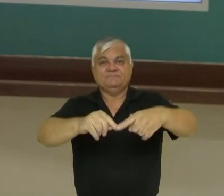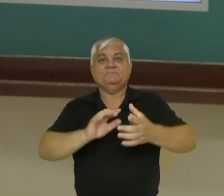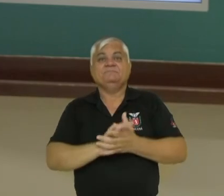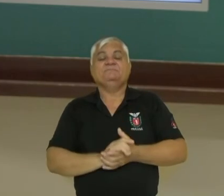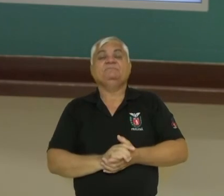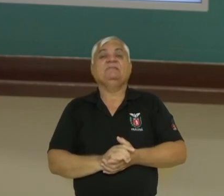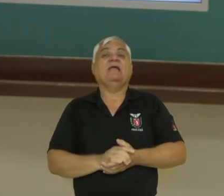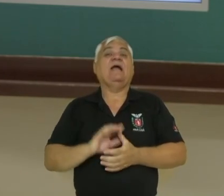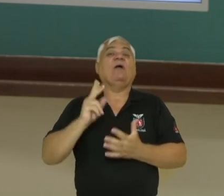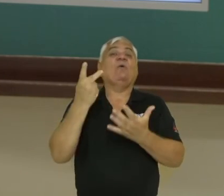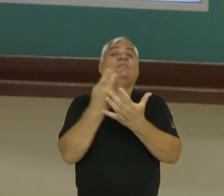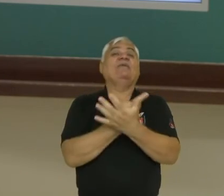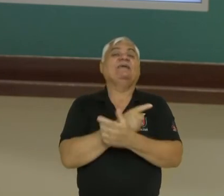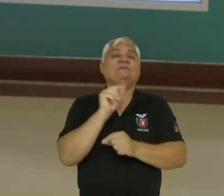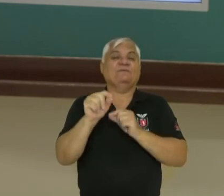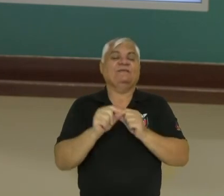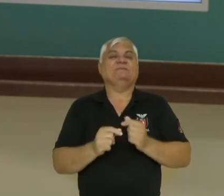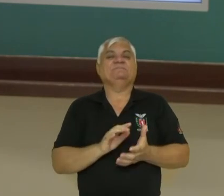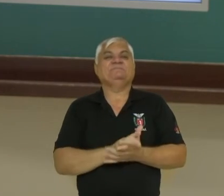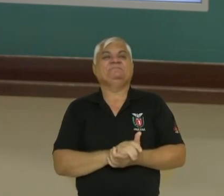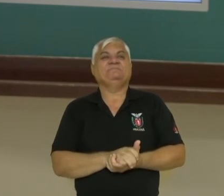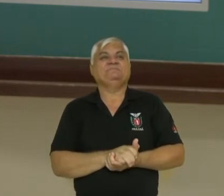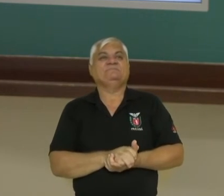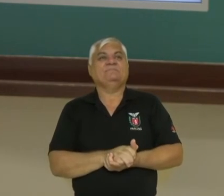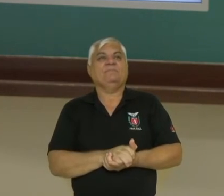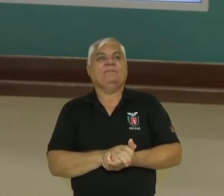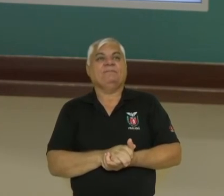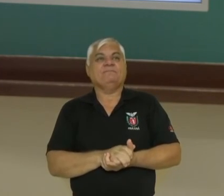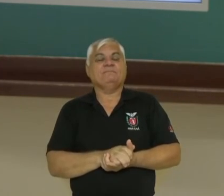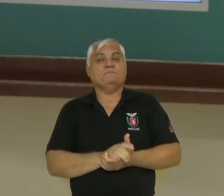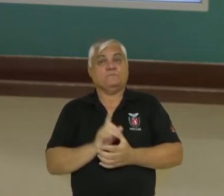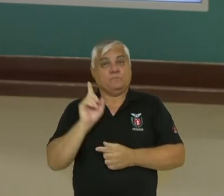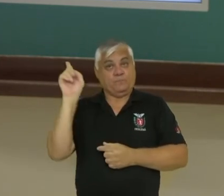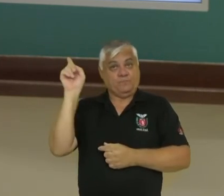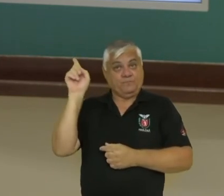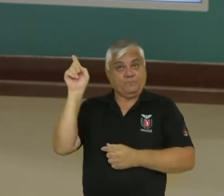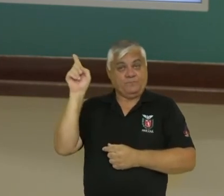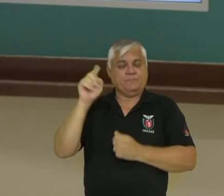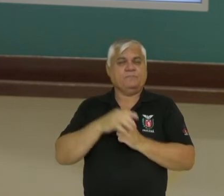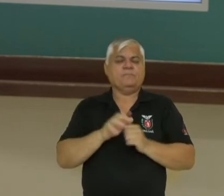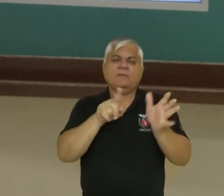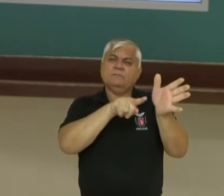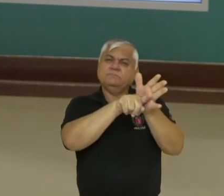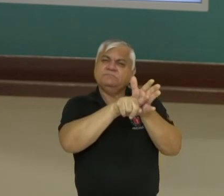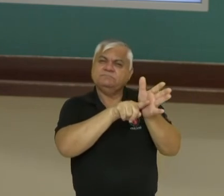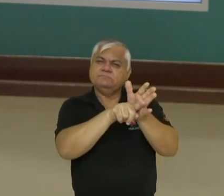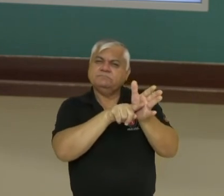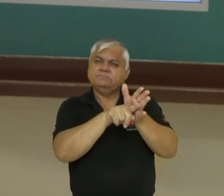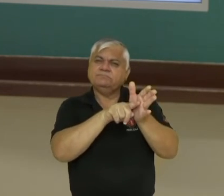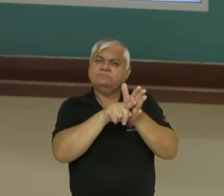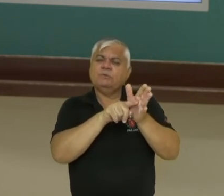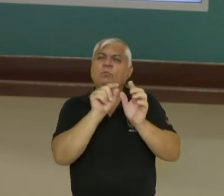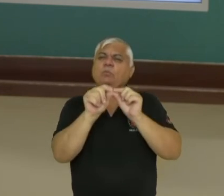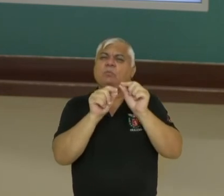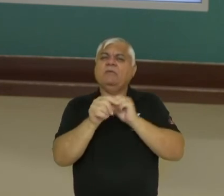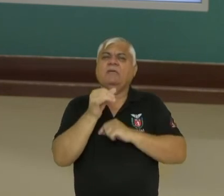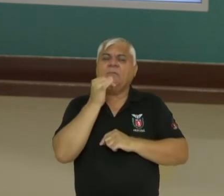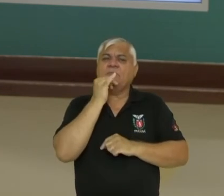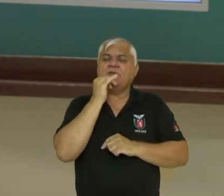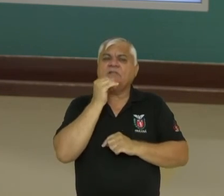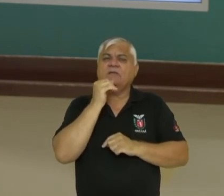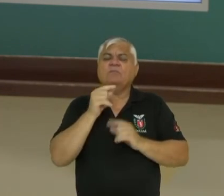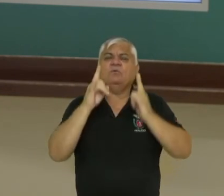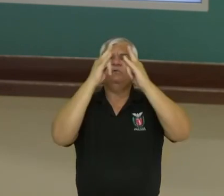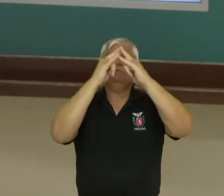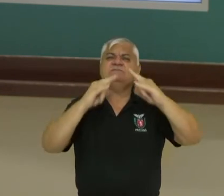é onde está acontecendo a arte circense. Aqui, né, para vocês pesquisarem mais, observarem, né, esse espaço do